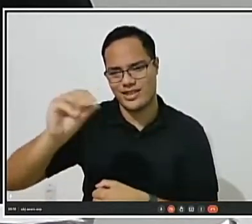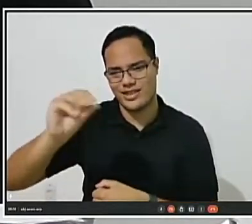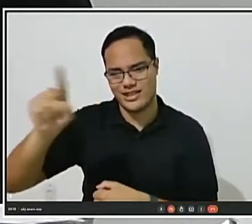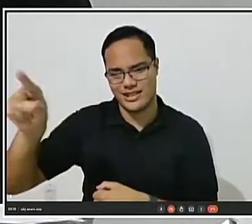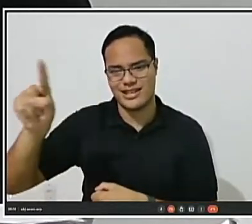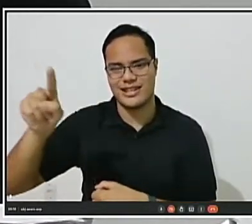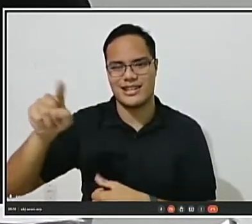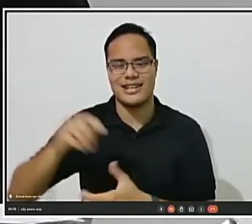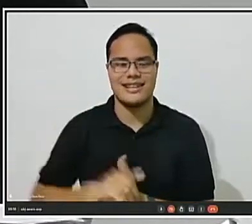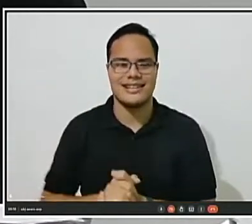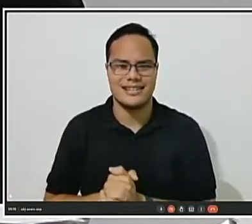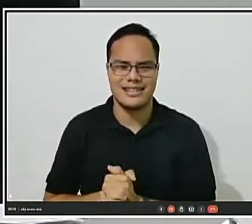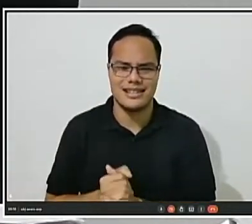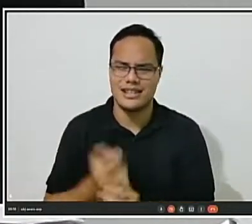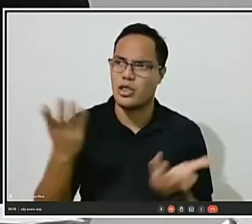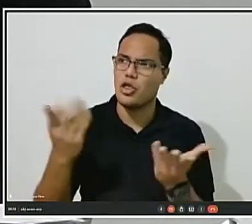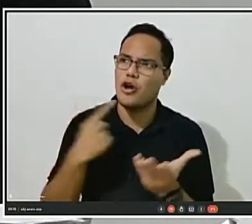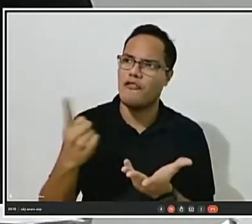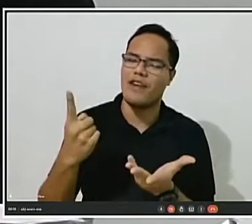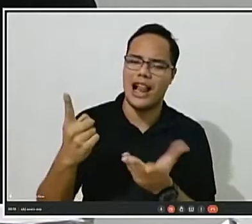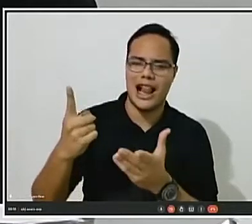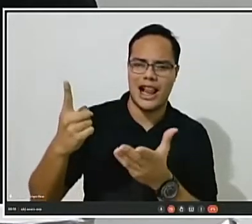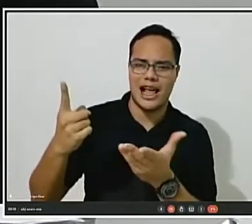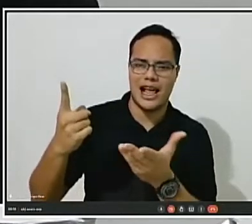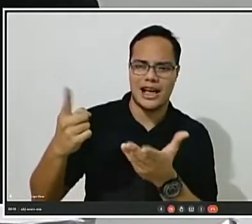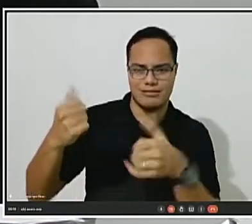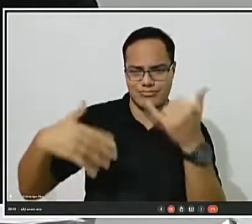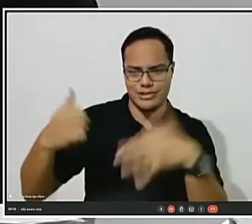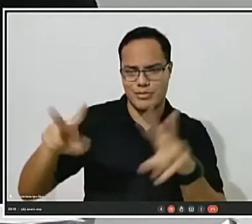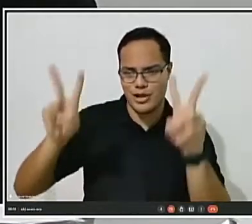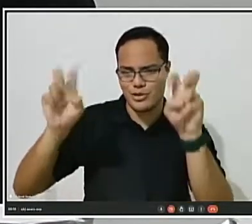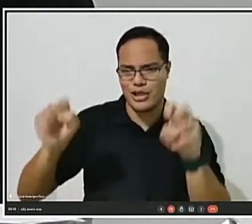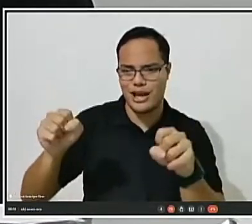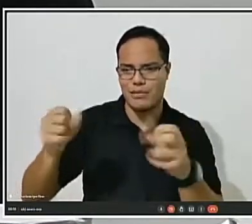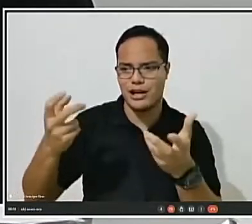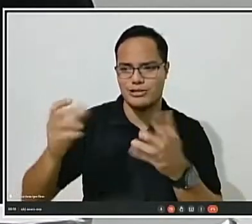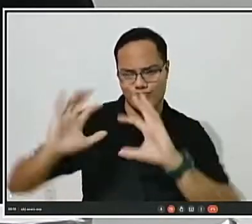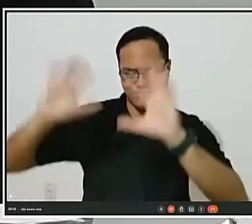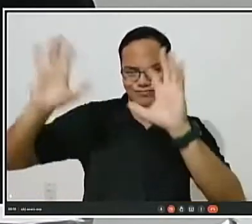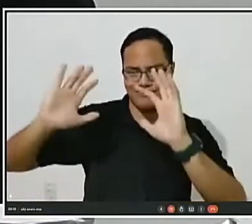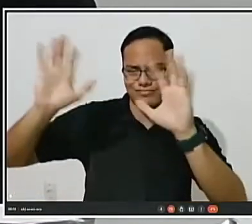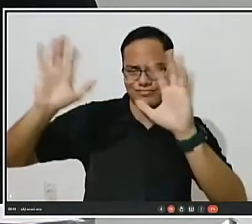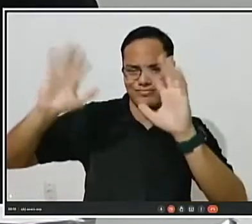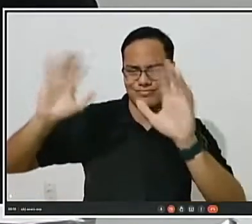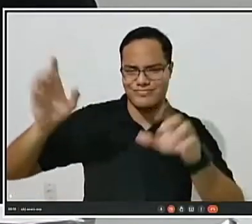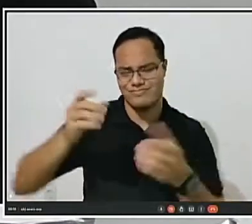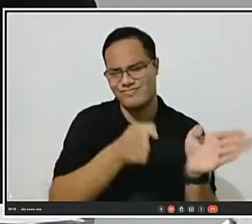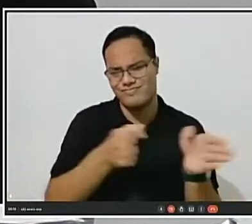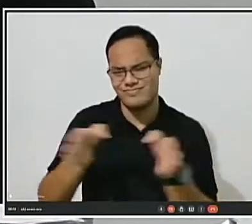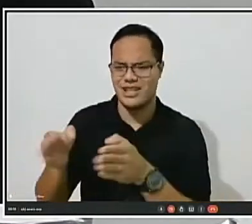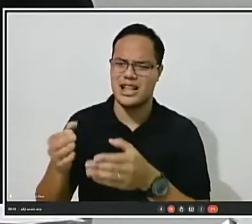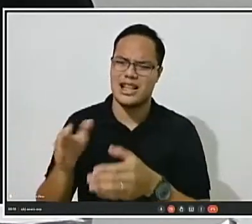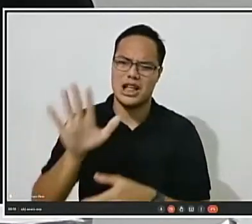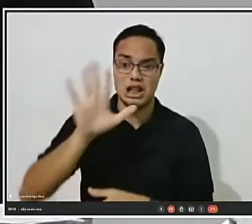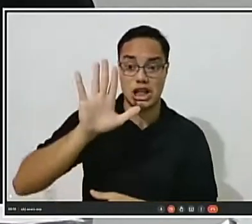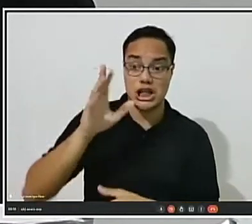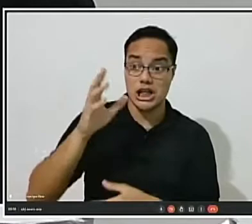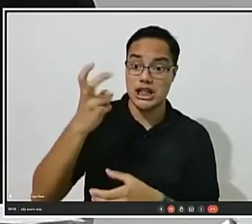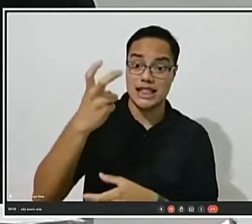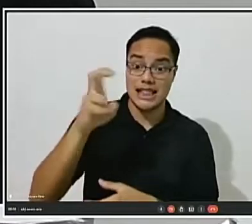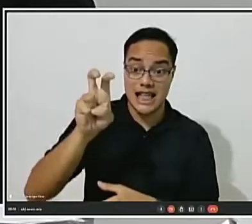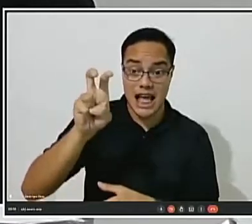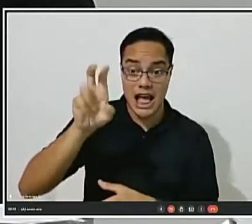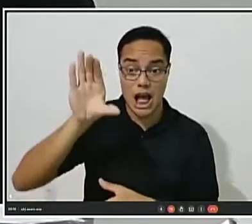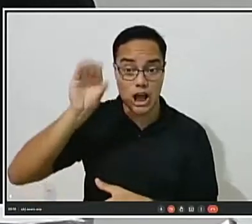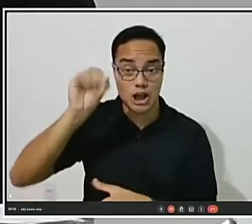mais de 5 décadas que são realizados aqui no nosso município. Eu me lembro bem que os últimos jogos foi o